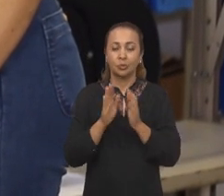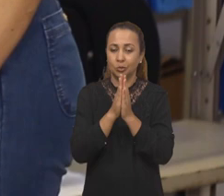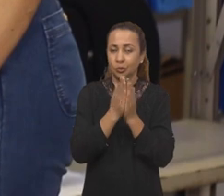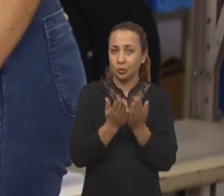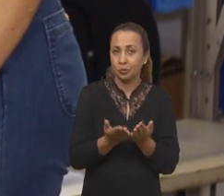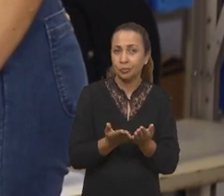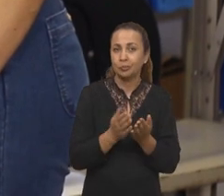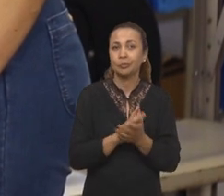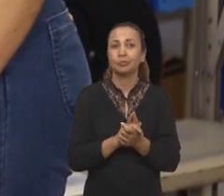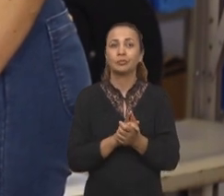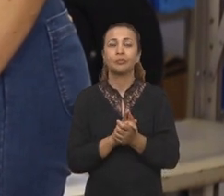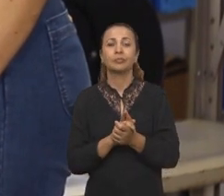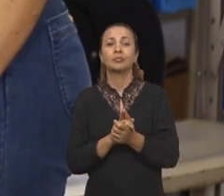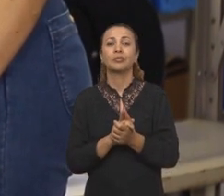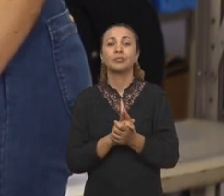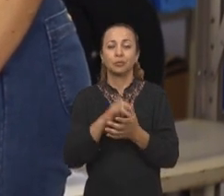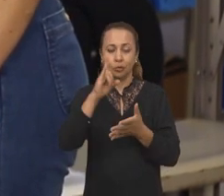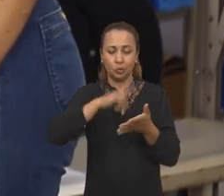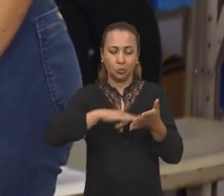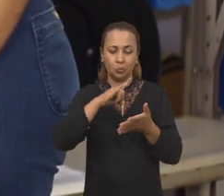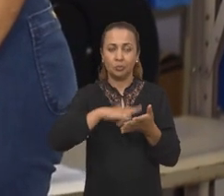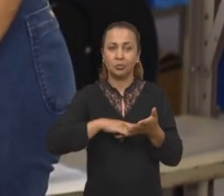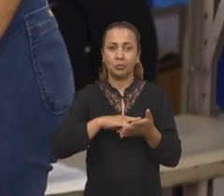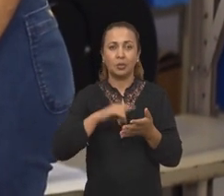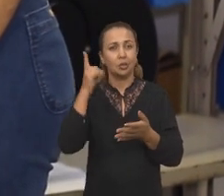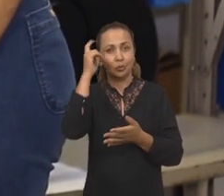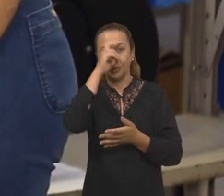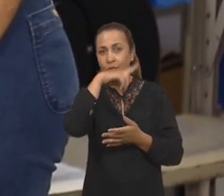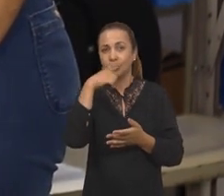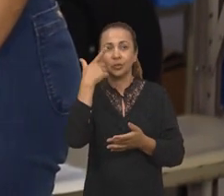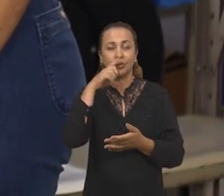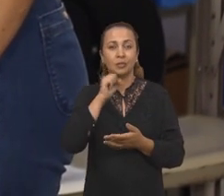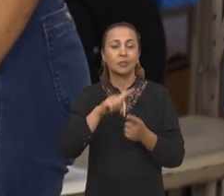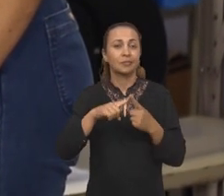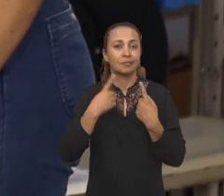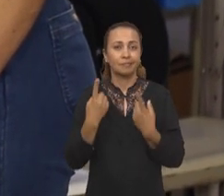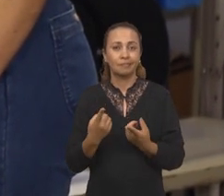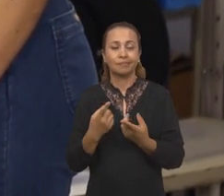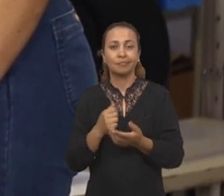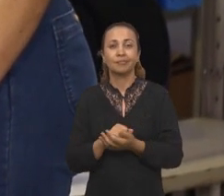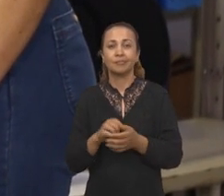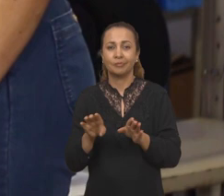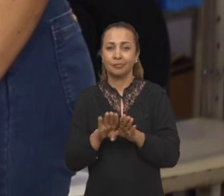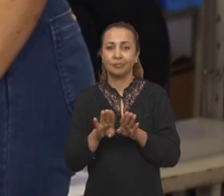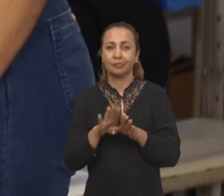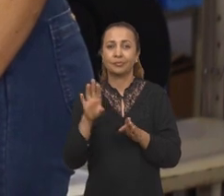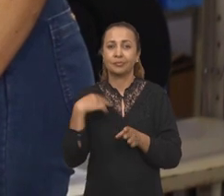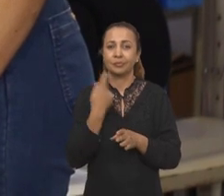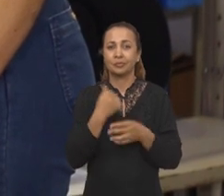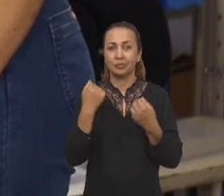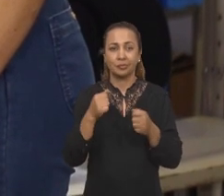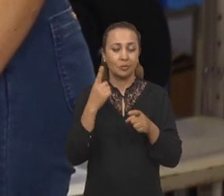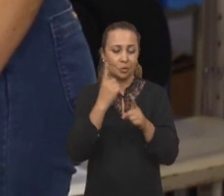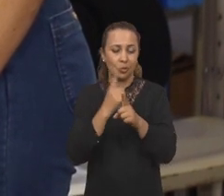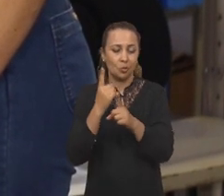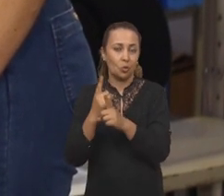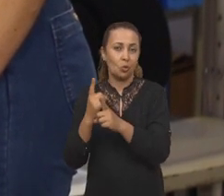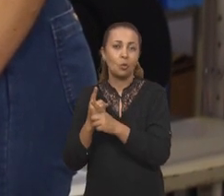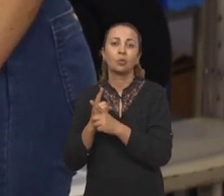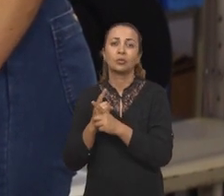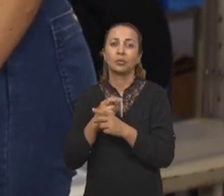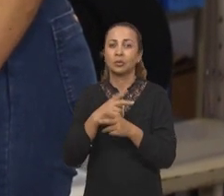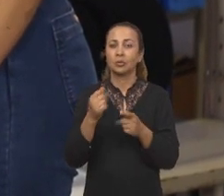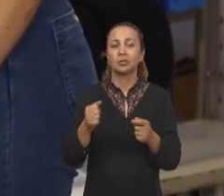então são materiais difíceis de se conseguir mas também a gente pode encontrar